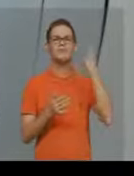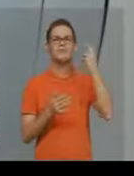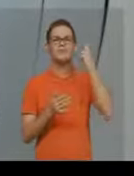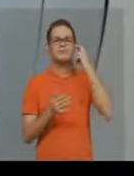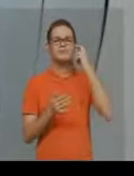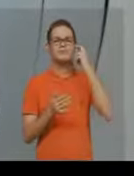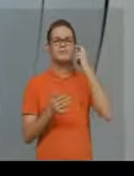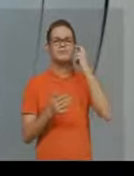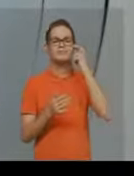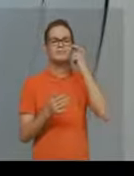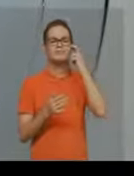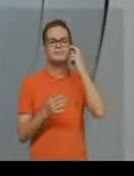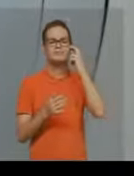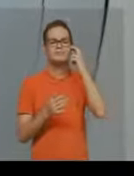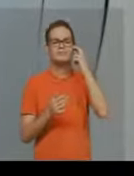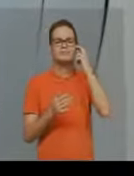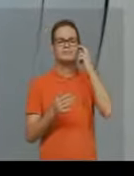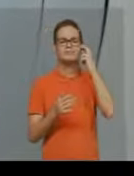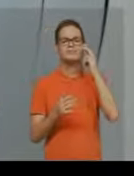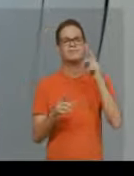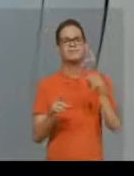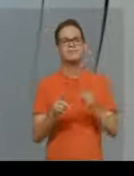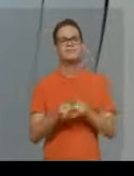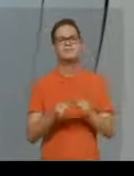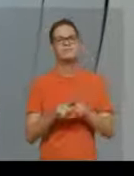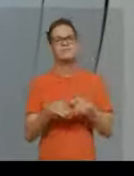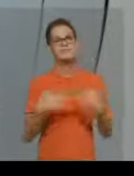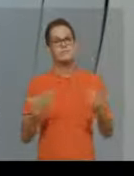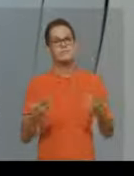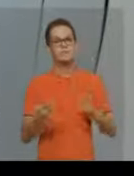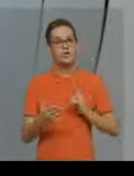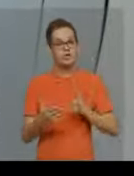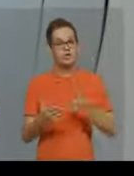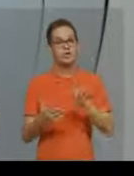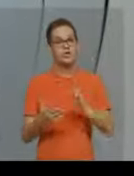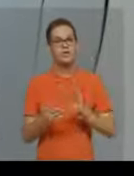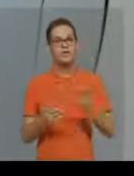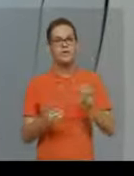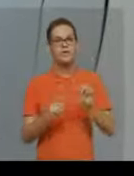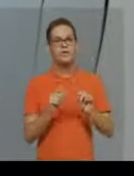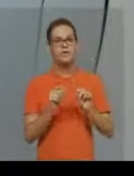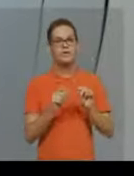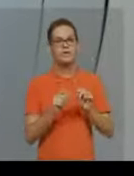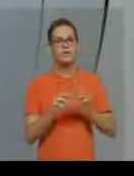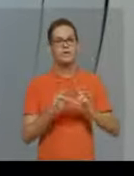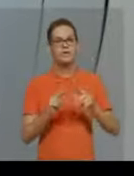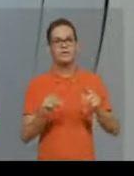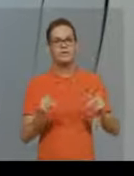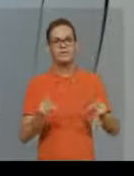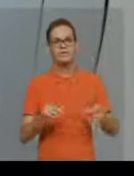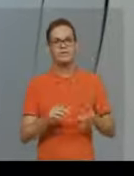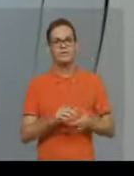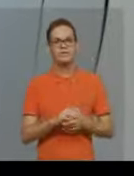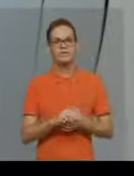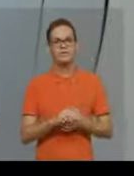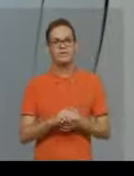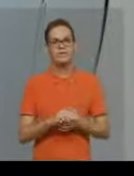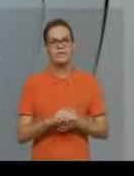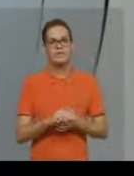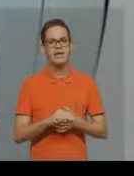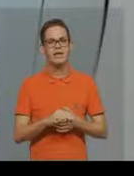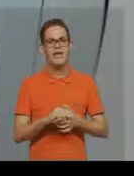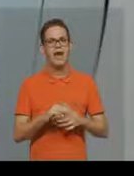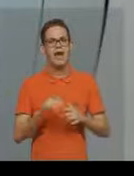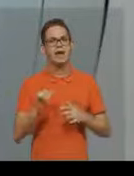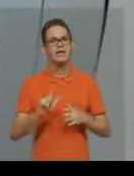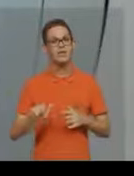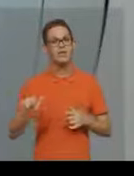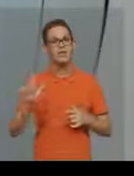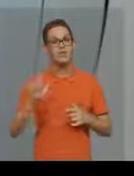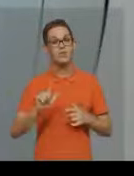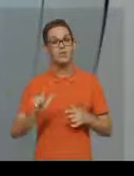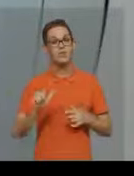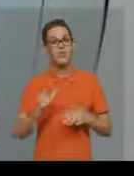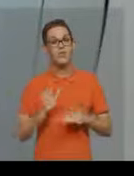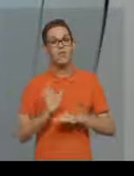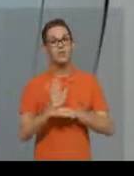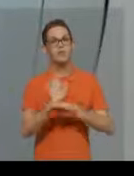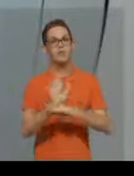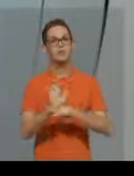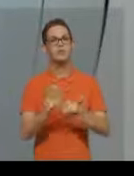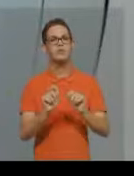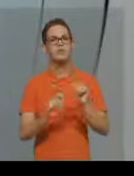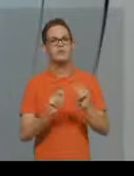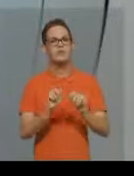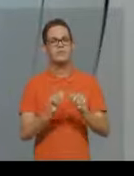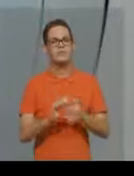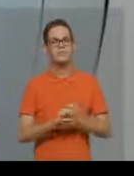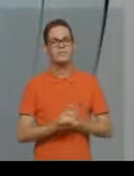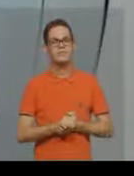ênfase. A gente sempre trabalhou, mas dá mais uma ênfase, que é a diferença. Então eu acho que a literatura também contribui,